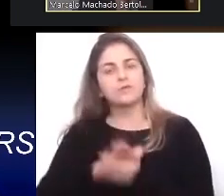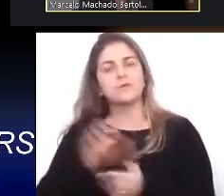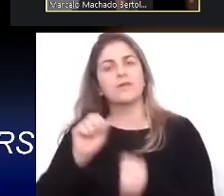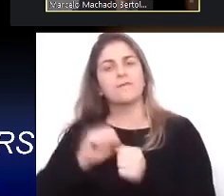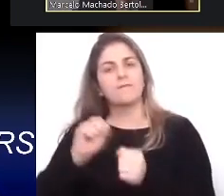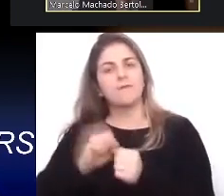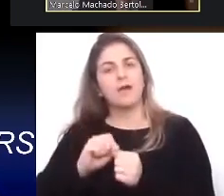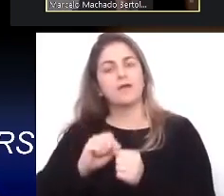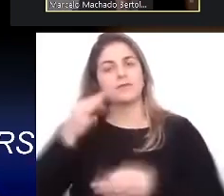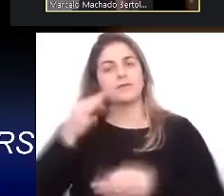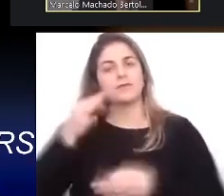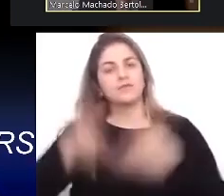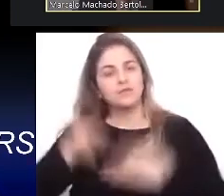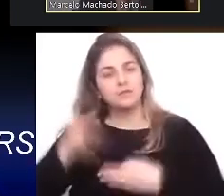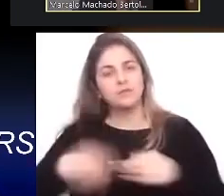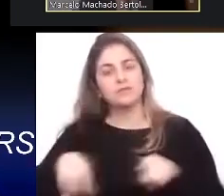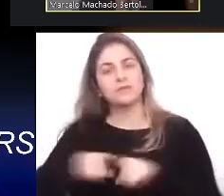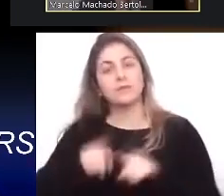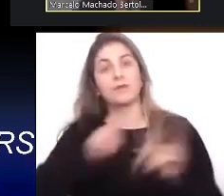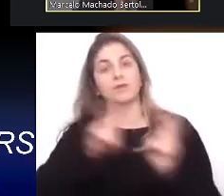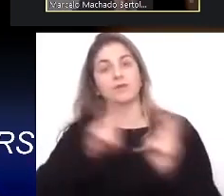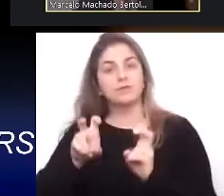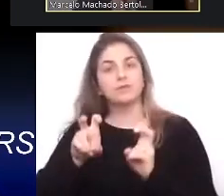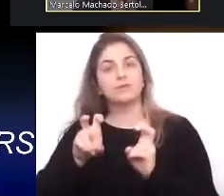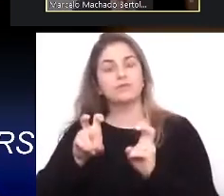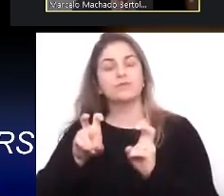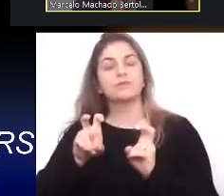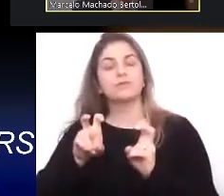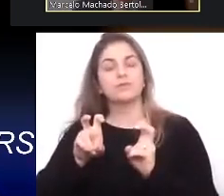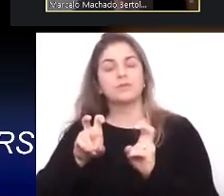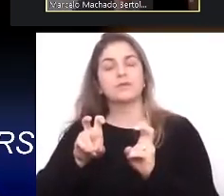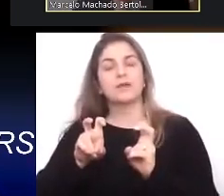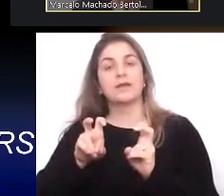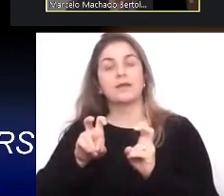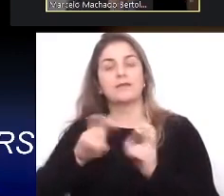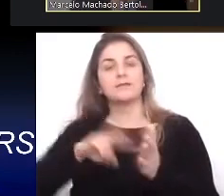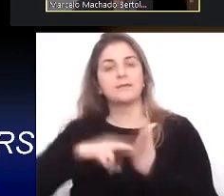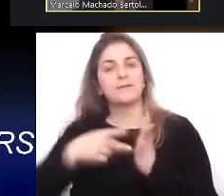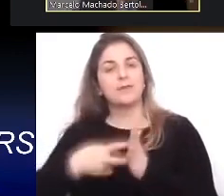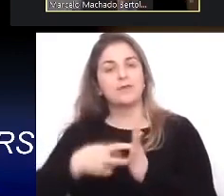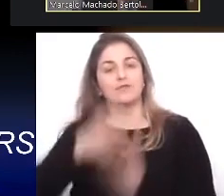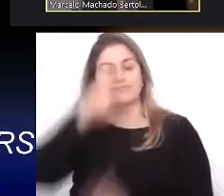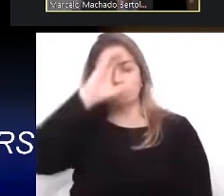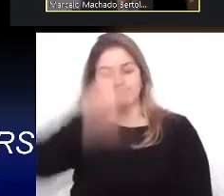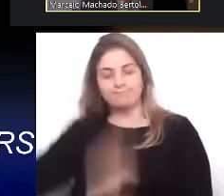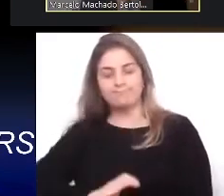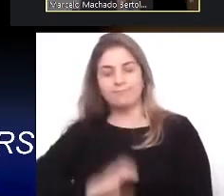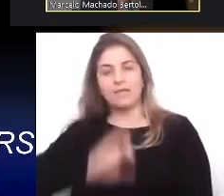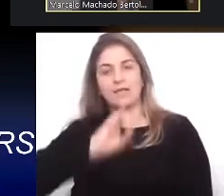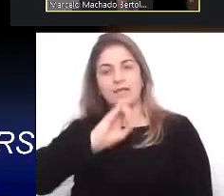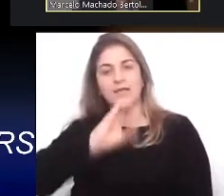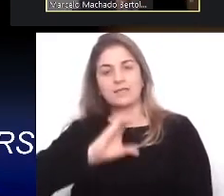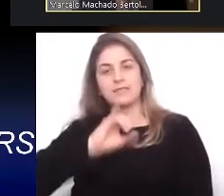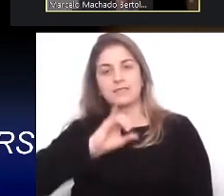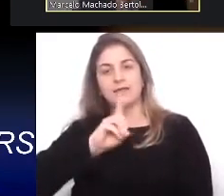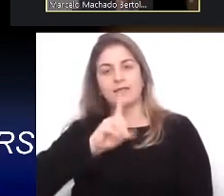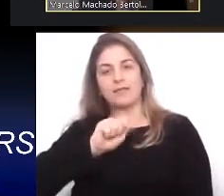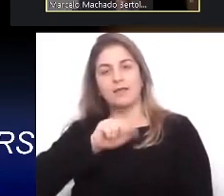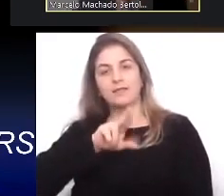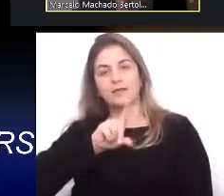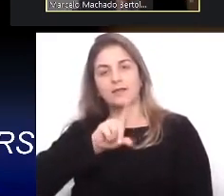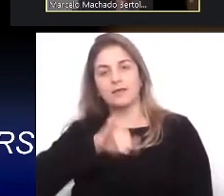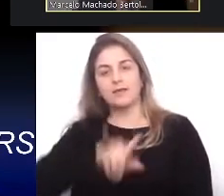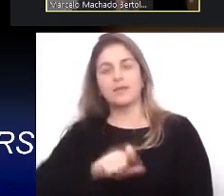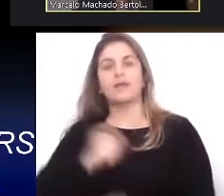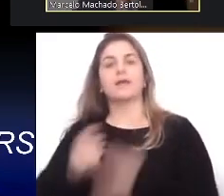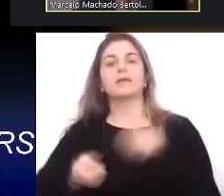o conceito tão perseguido por nós de cidadania. Com a mesma intensidade, eu quero atribuir estas palavras ao presidente da Caixa